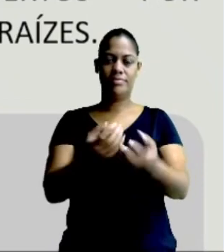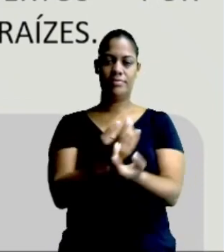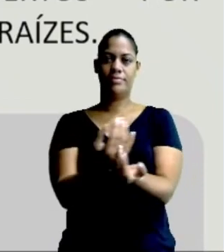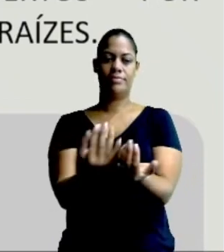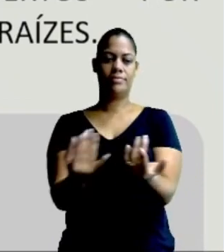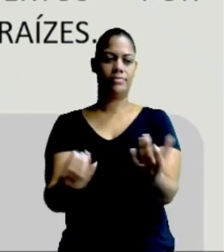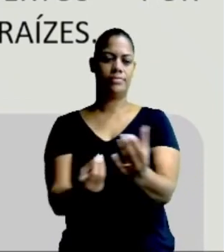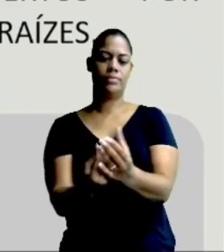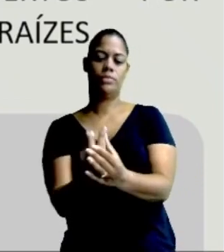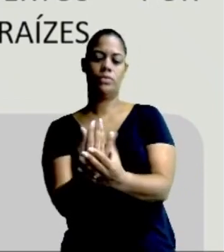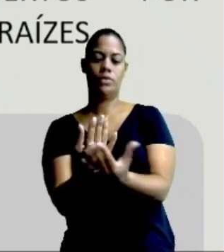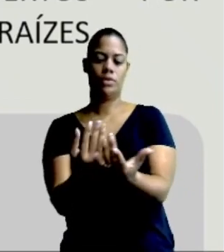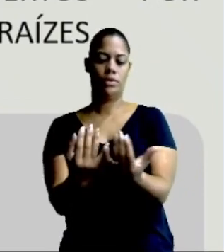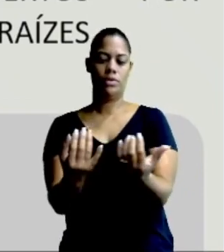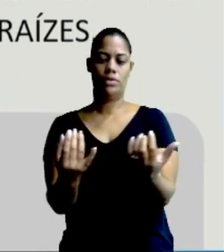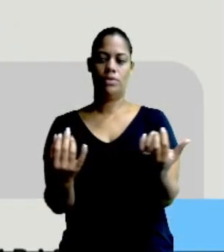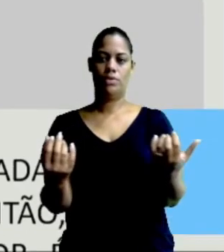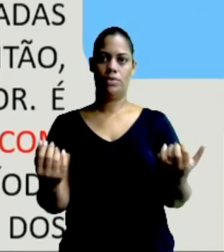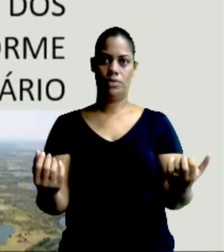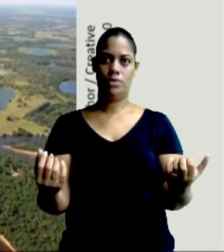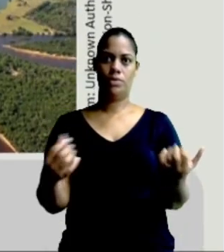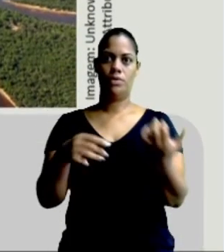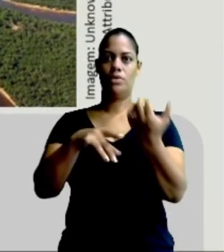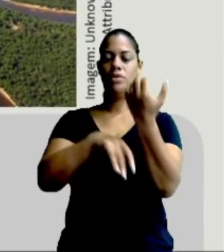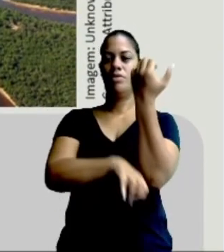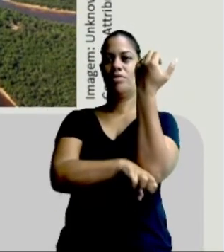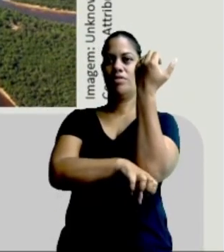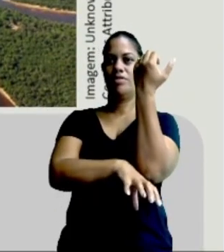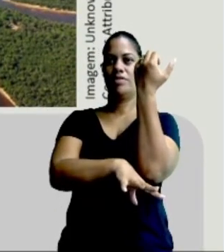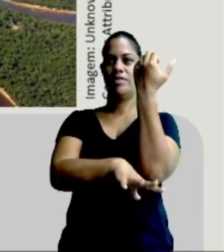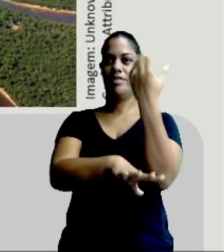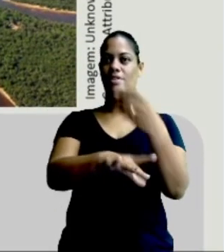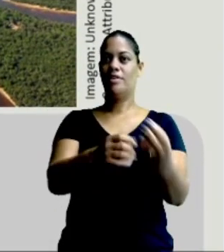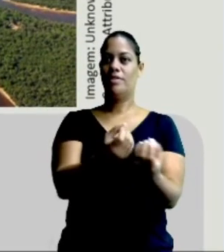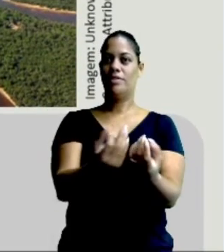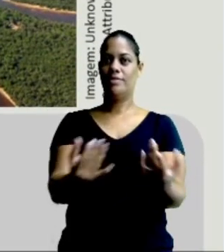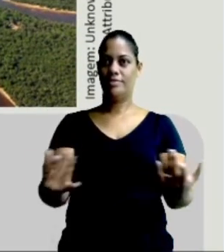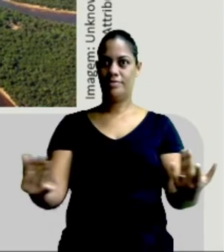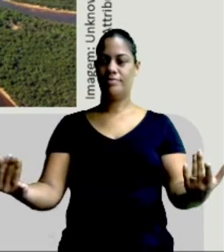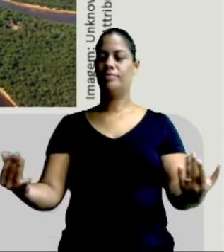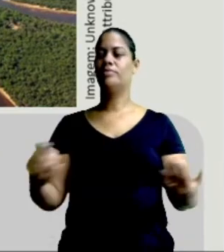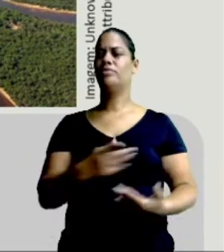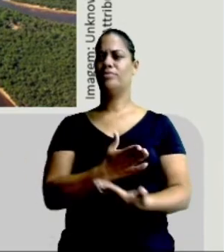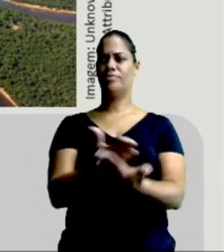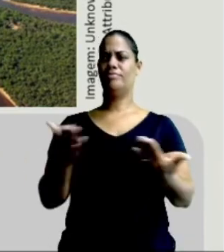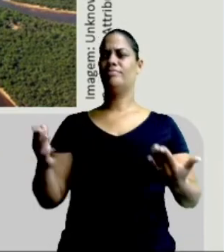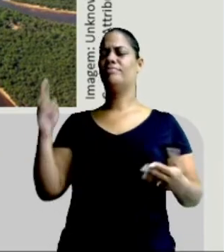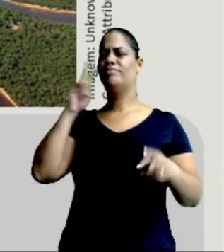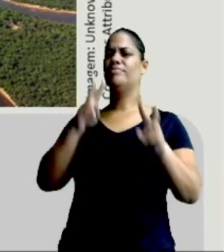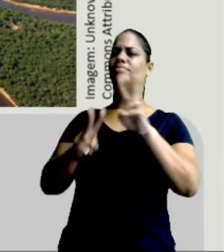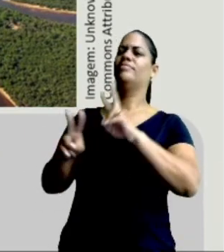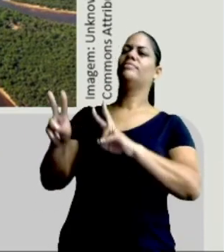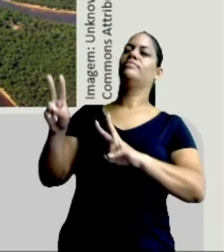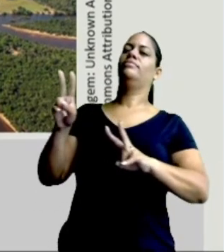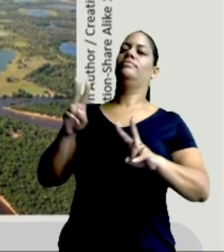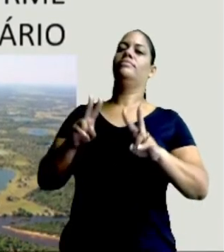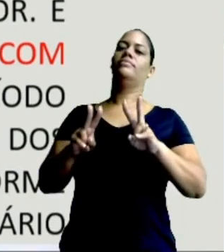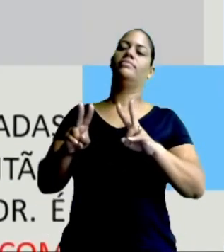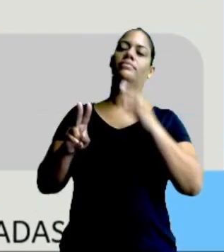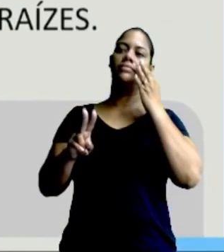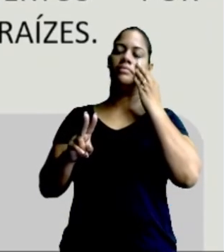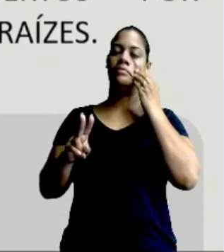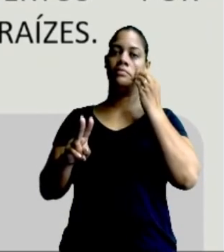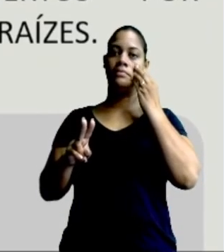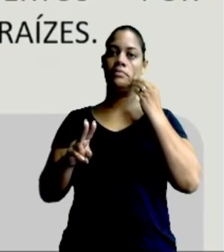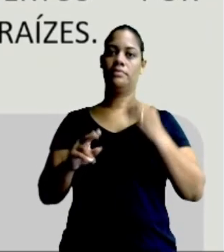com um amplo sistema de raízes. E aí, gente, se vocês puderem observar, esqueci